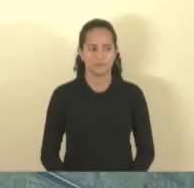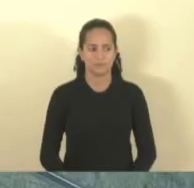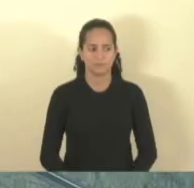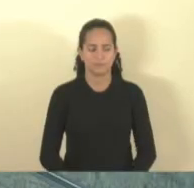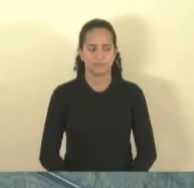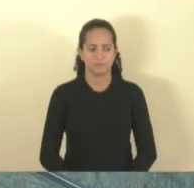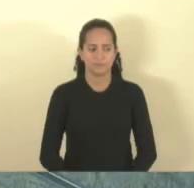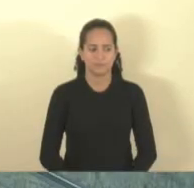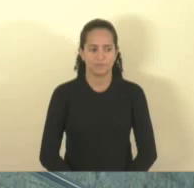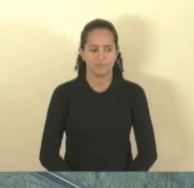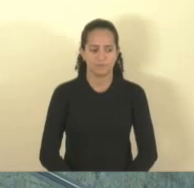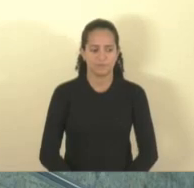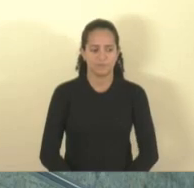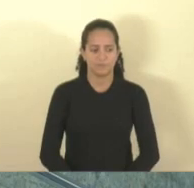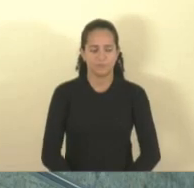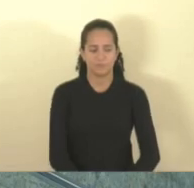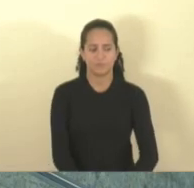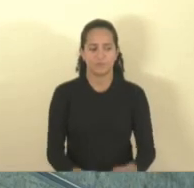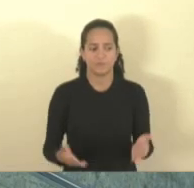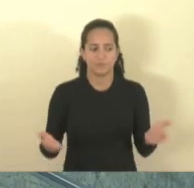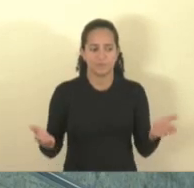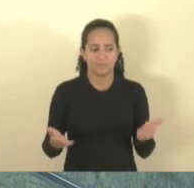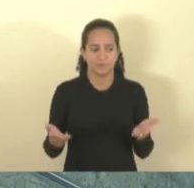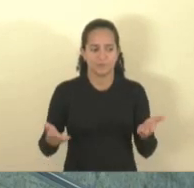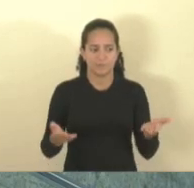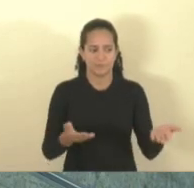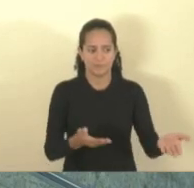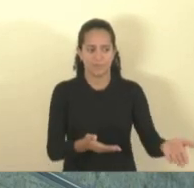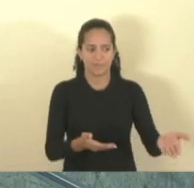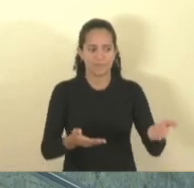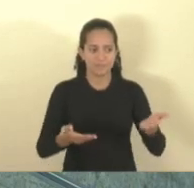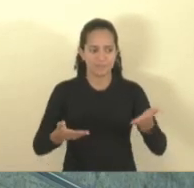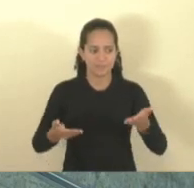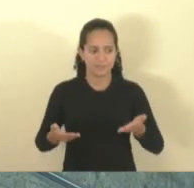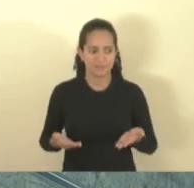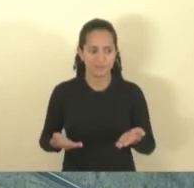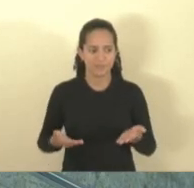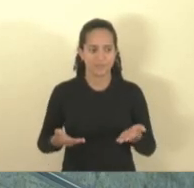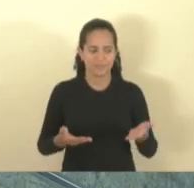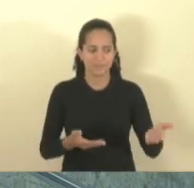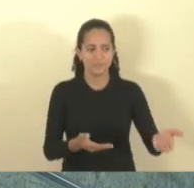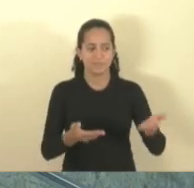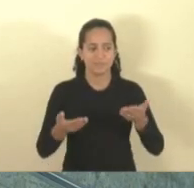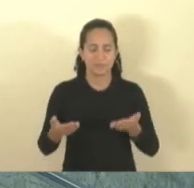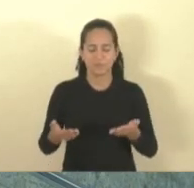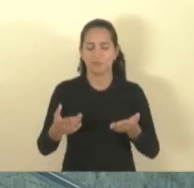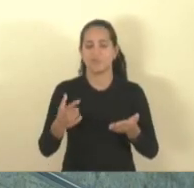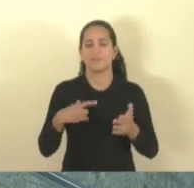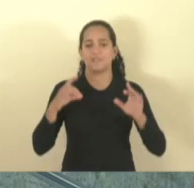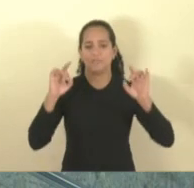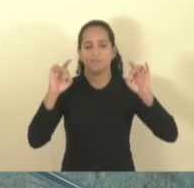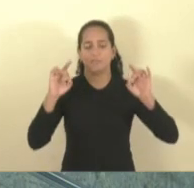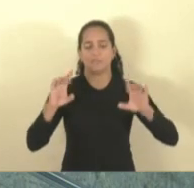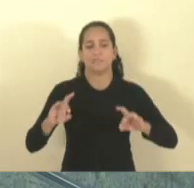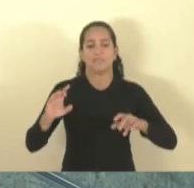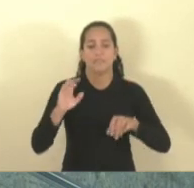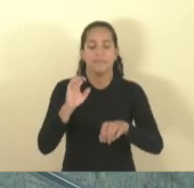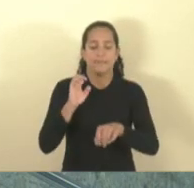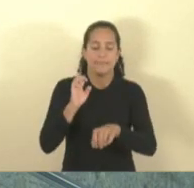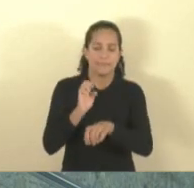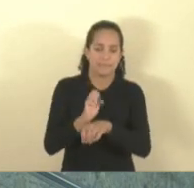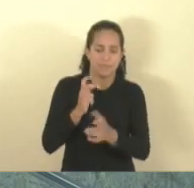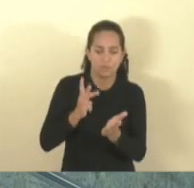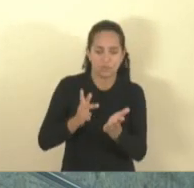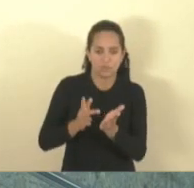Para o seu pronunciamento, é convidado o presidente da Associação dos Consultores do Tesouro Estadual, Paulo